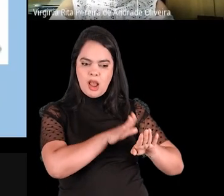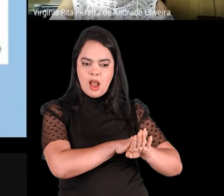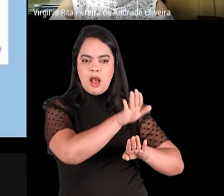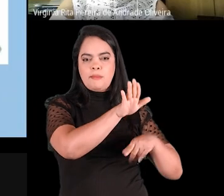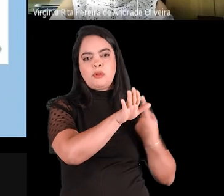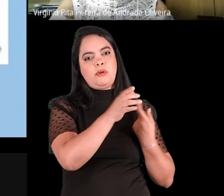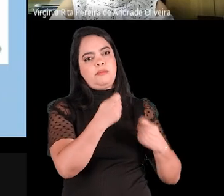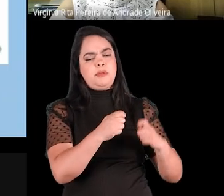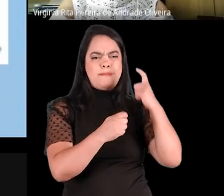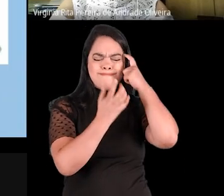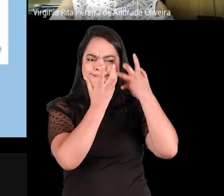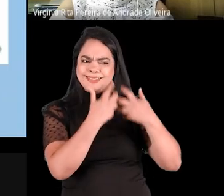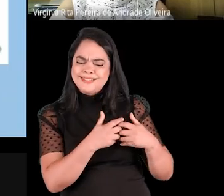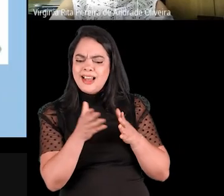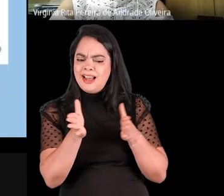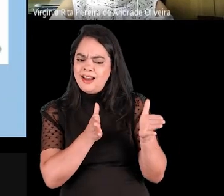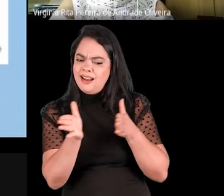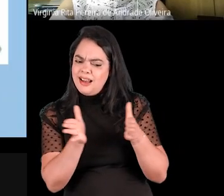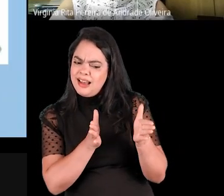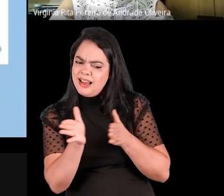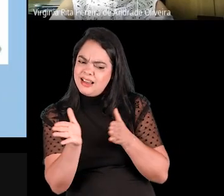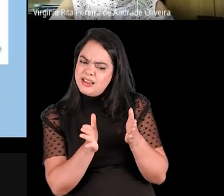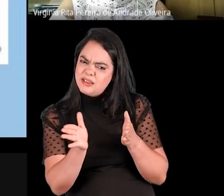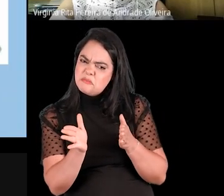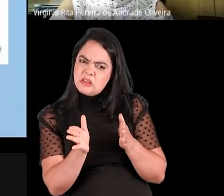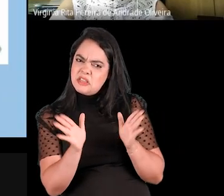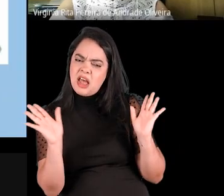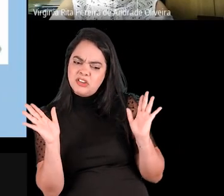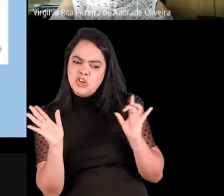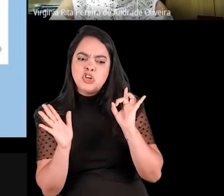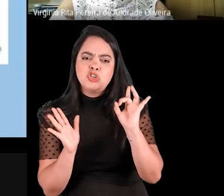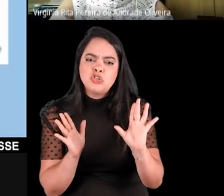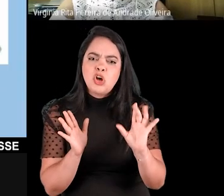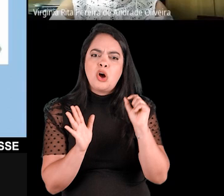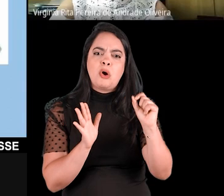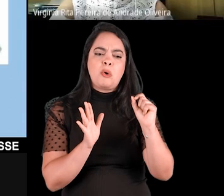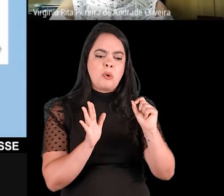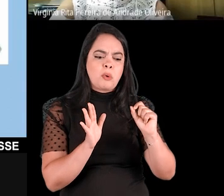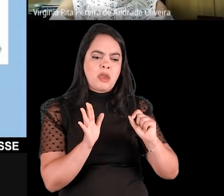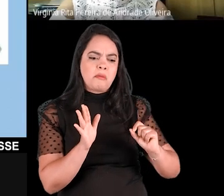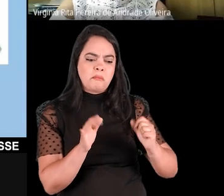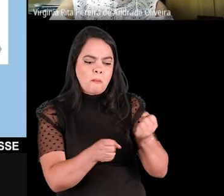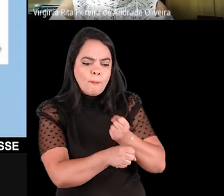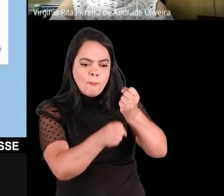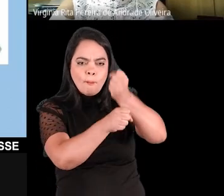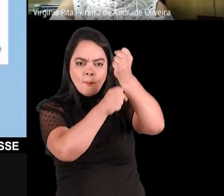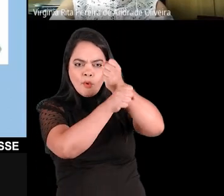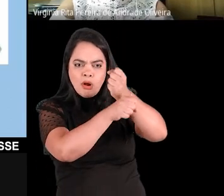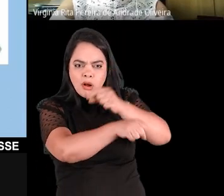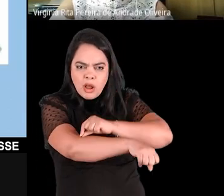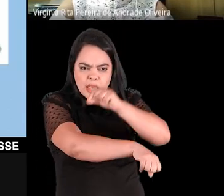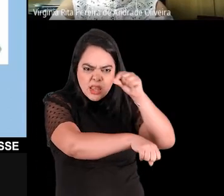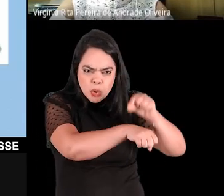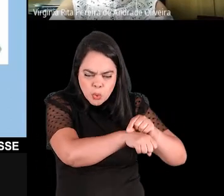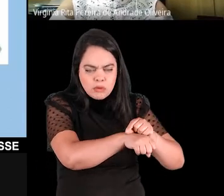questões mesmo, né? Será que a acessibilidade ela tem a ver só com a acessibilidade arquitetônica? Né? Ela é parte desse